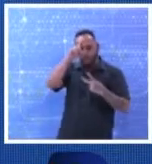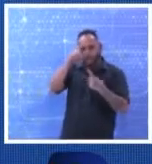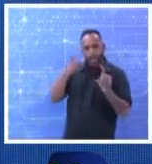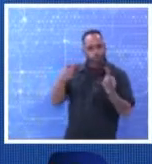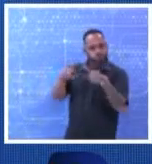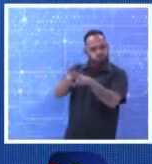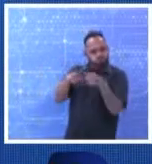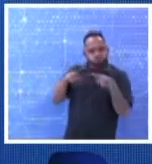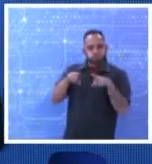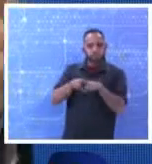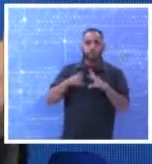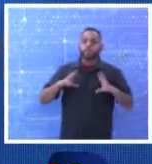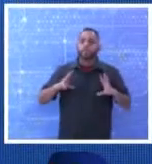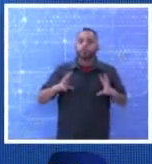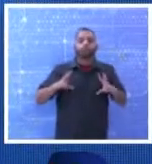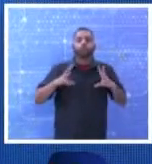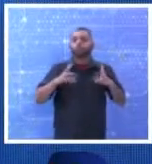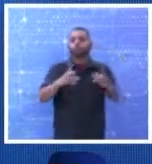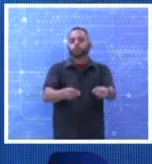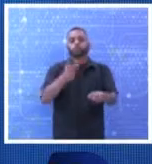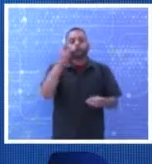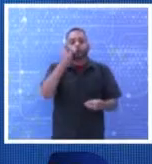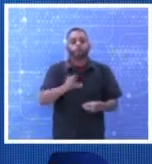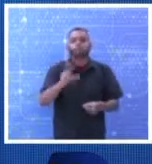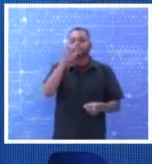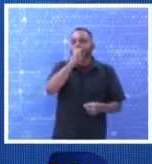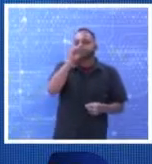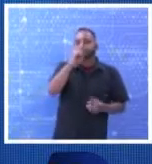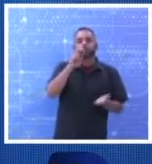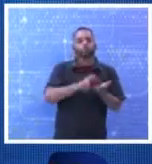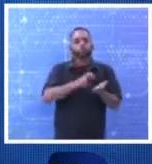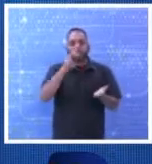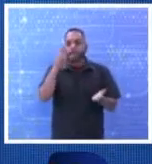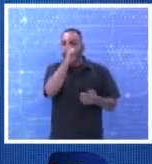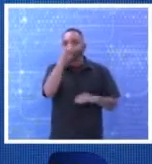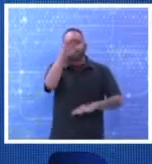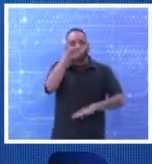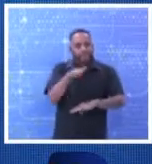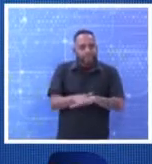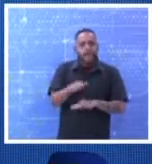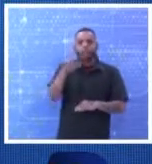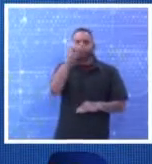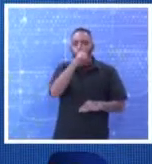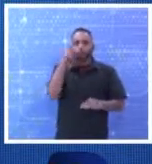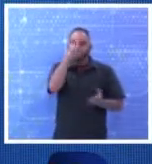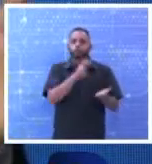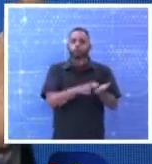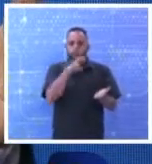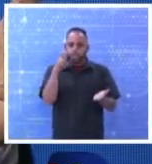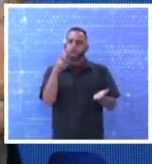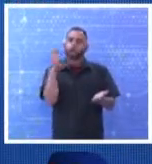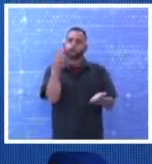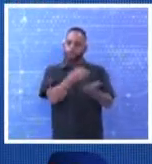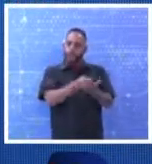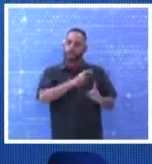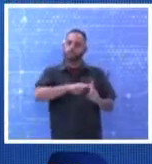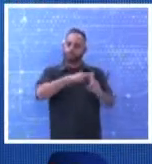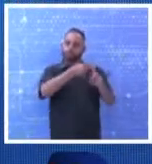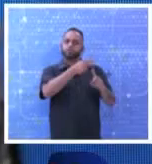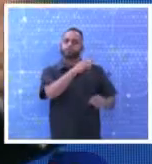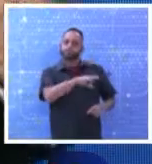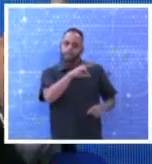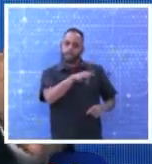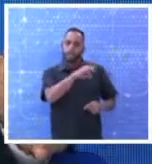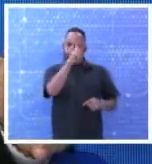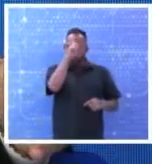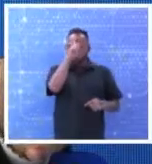todos eles para que a gente possa atender no sábado de manhã no sábado da tarde no domingo de manhã pagando uma diferença para o hospital